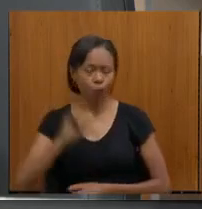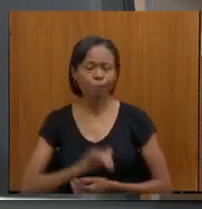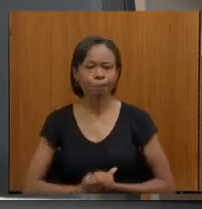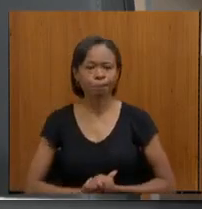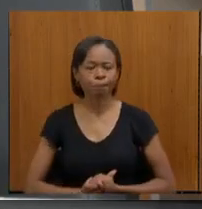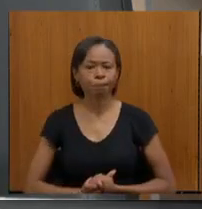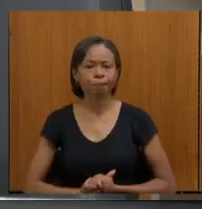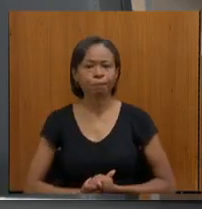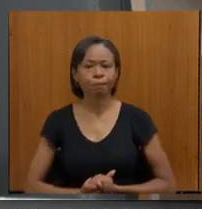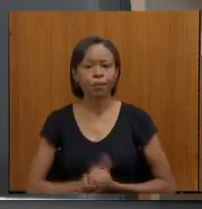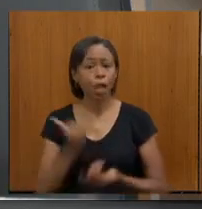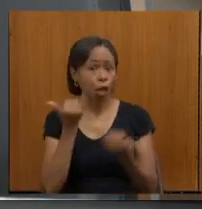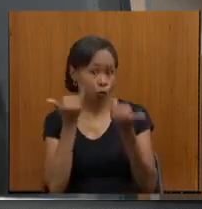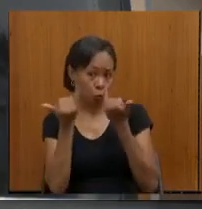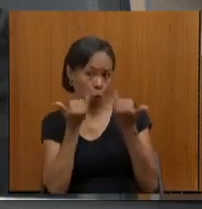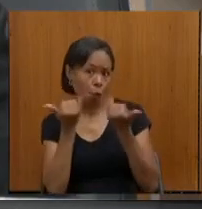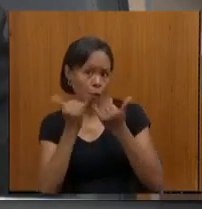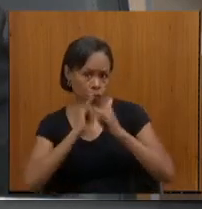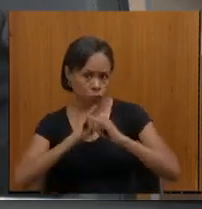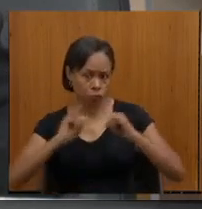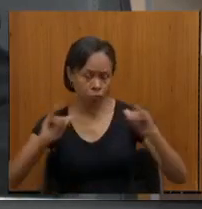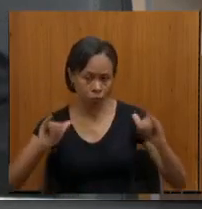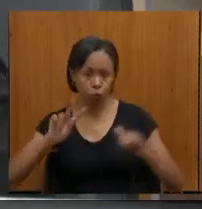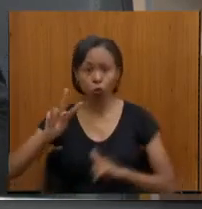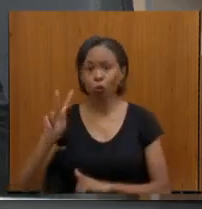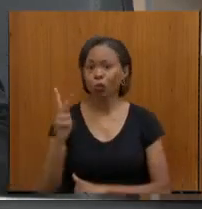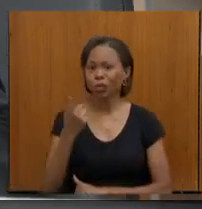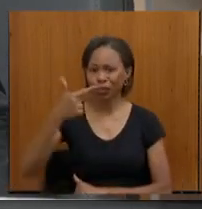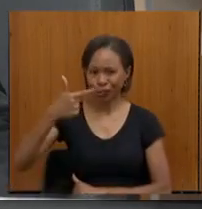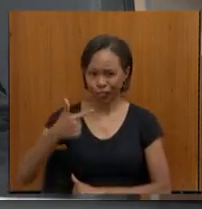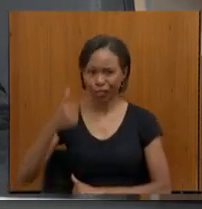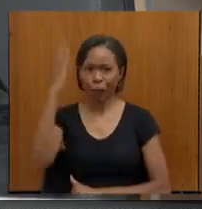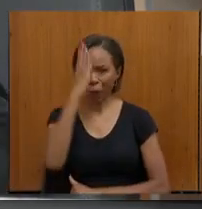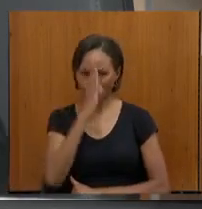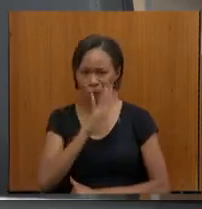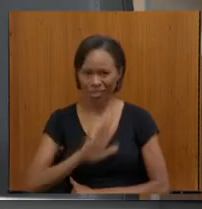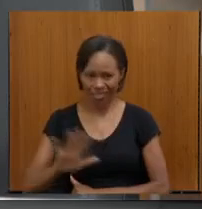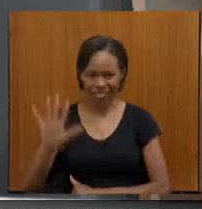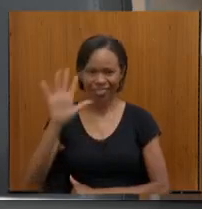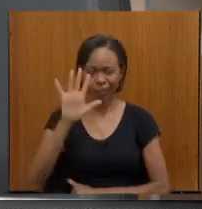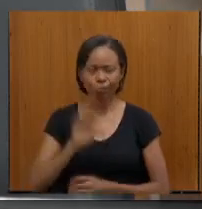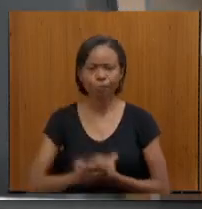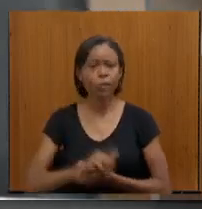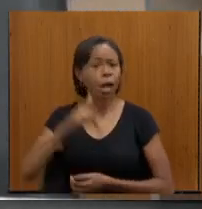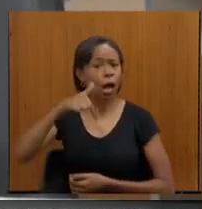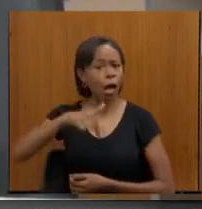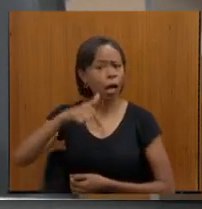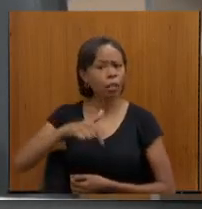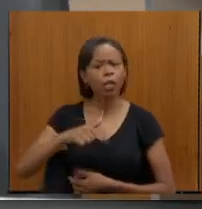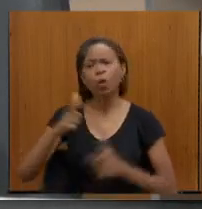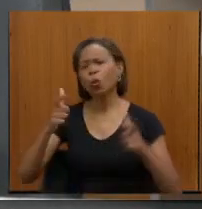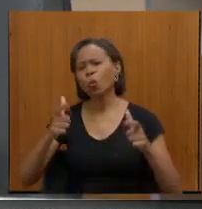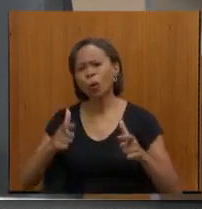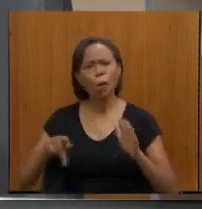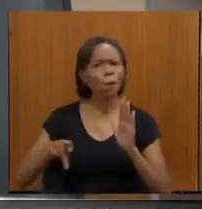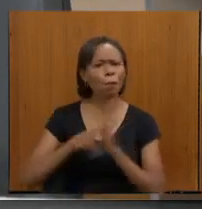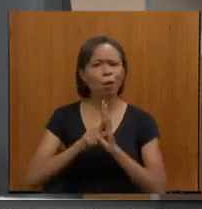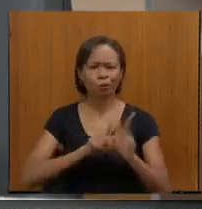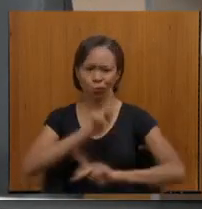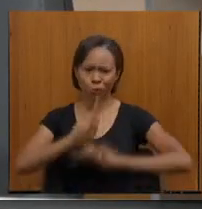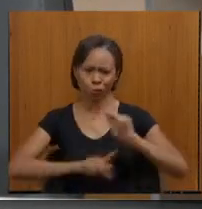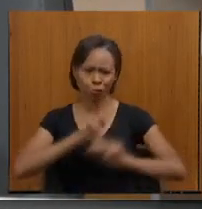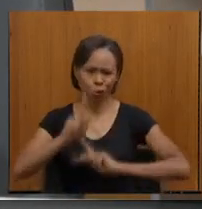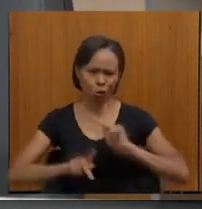bom como começou o primeiro a falar e como como essa é uma casa do povo tem gente de todo tipo eu acho que é importante